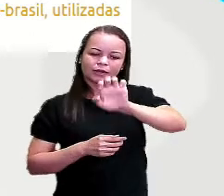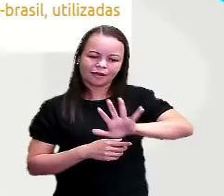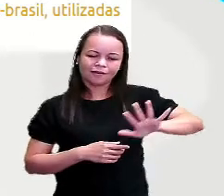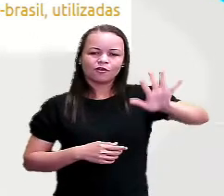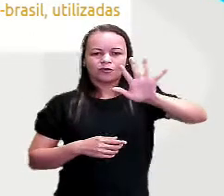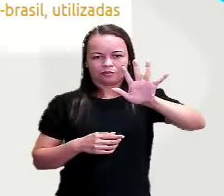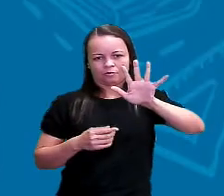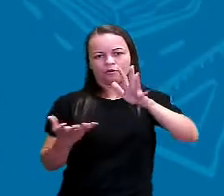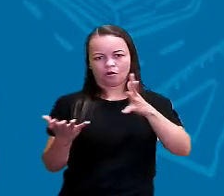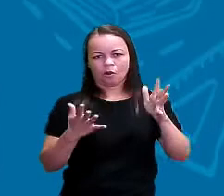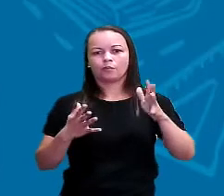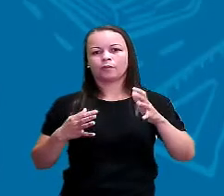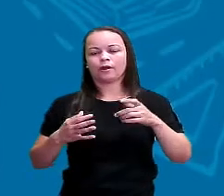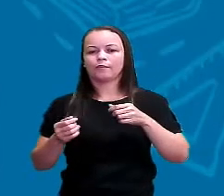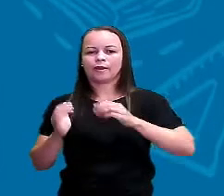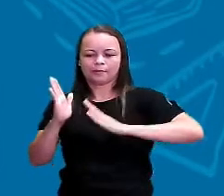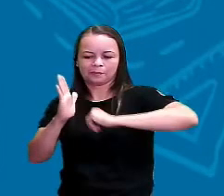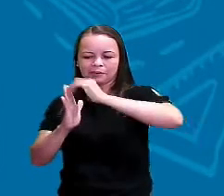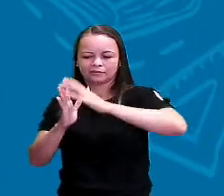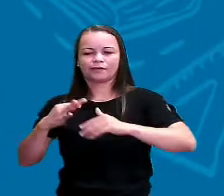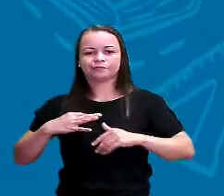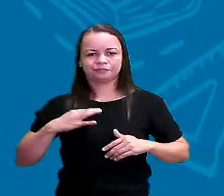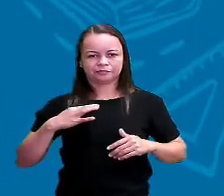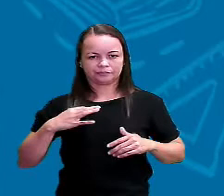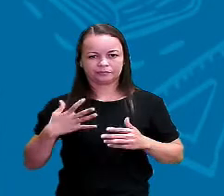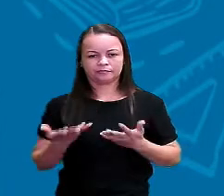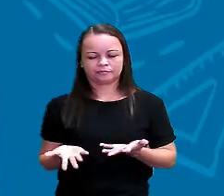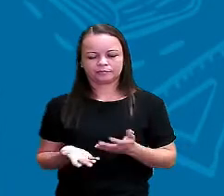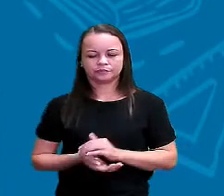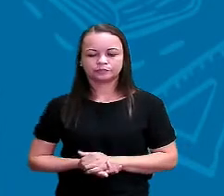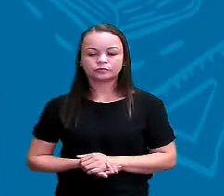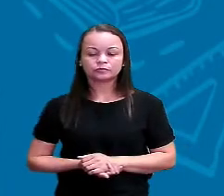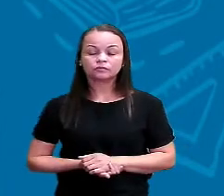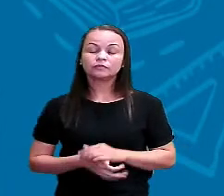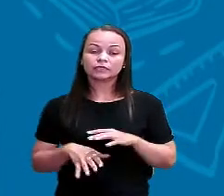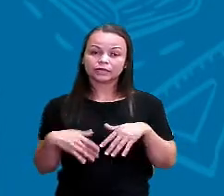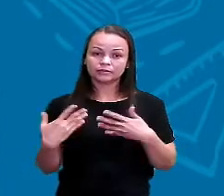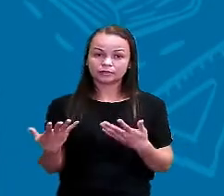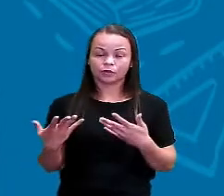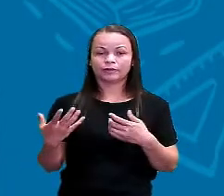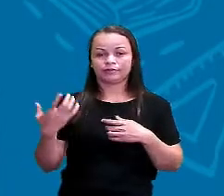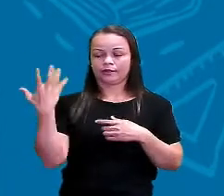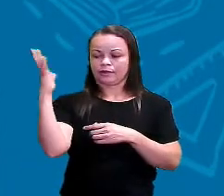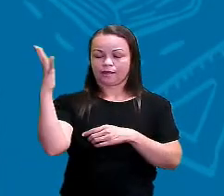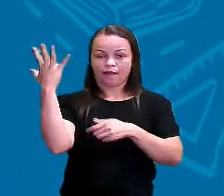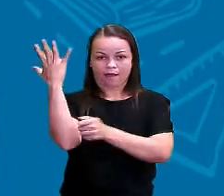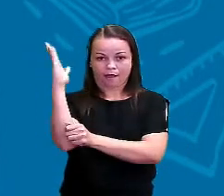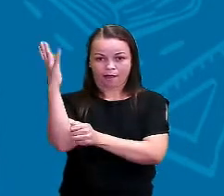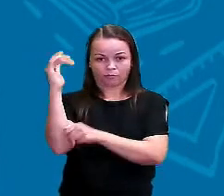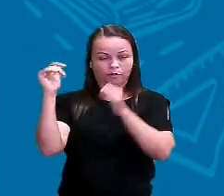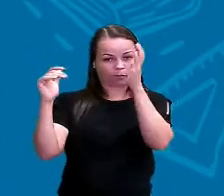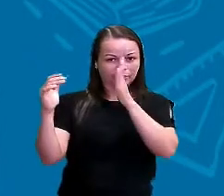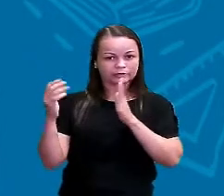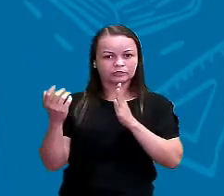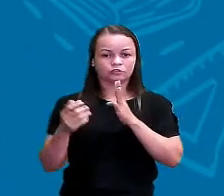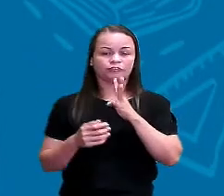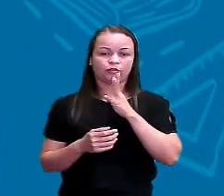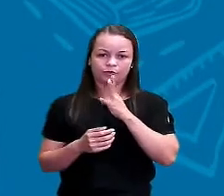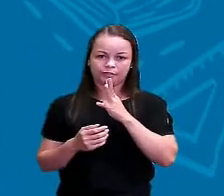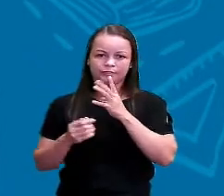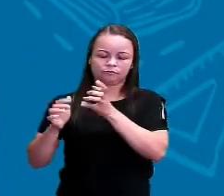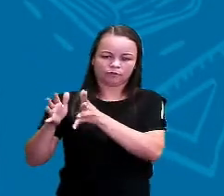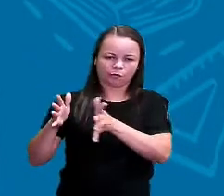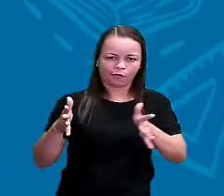nome Brasil, ele veio da árvore do pau-brasil. A gente vai conhecer essa árvore no decorrer da aula também, certo? Então, ó,